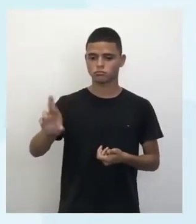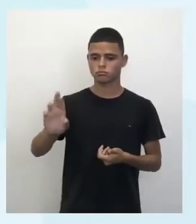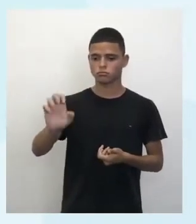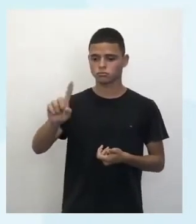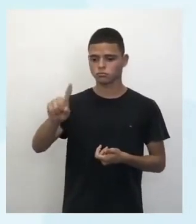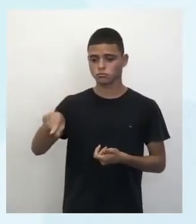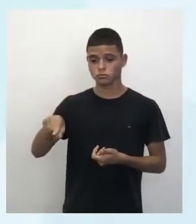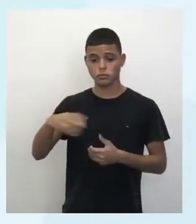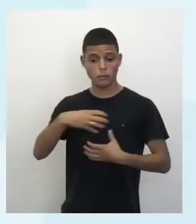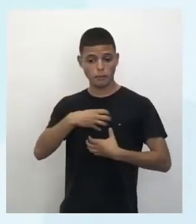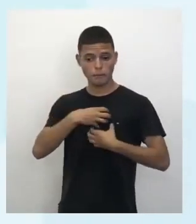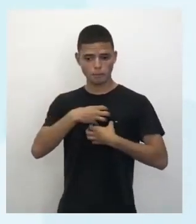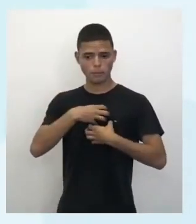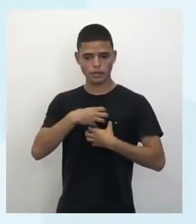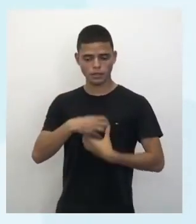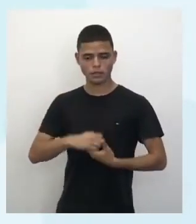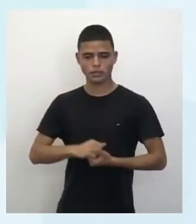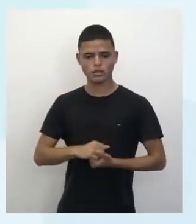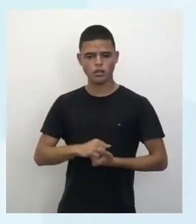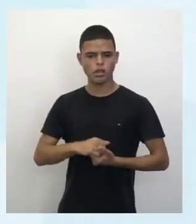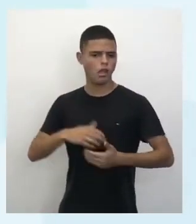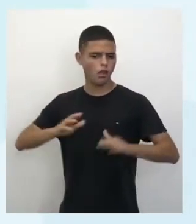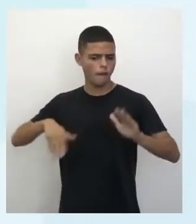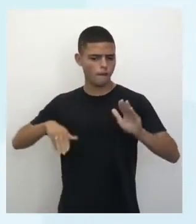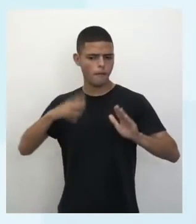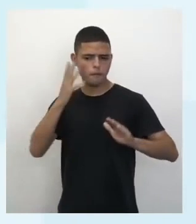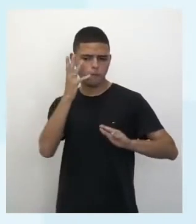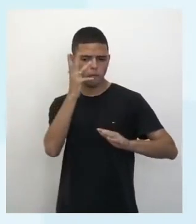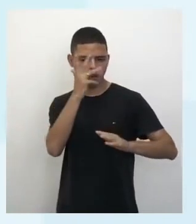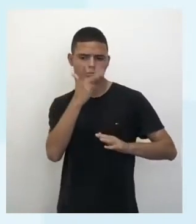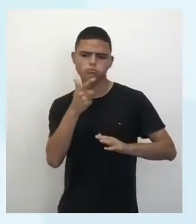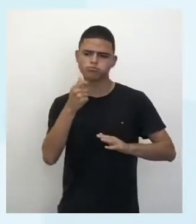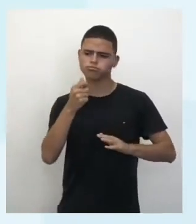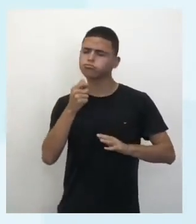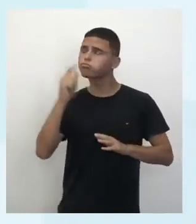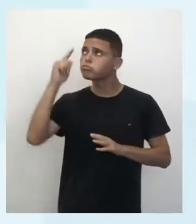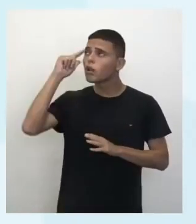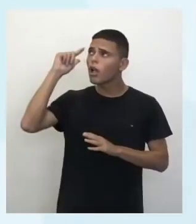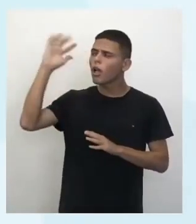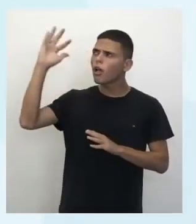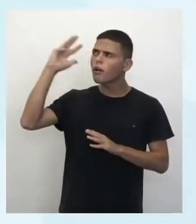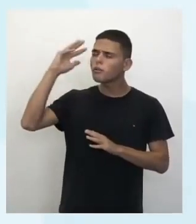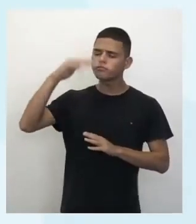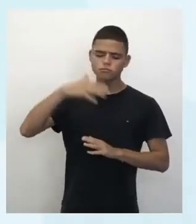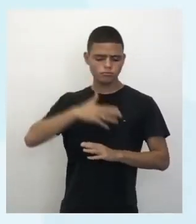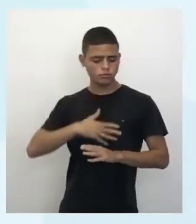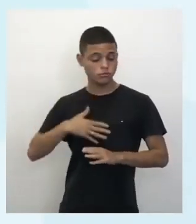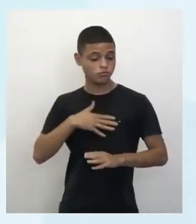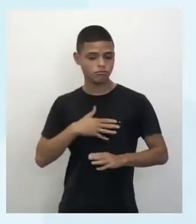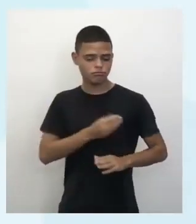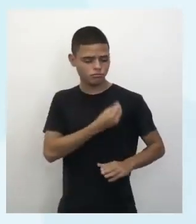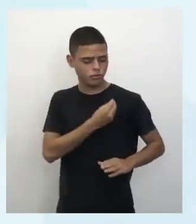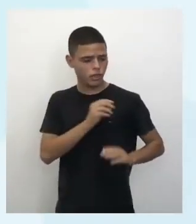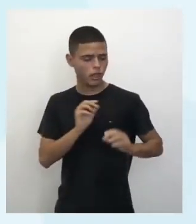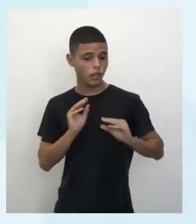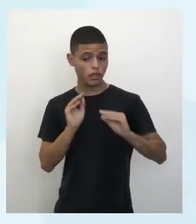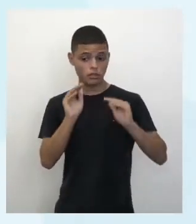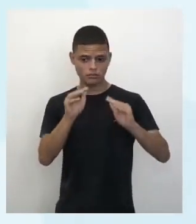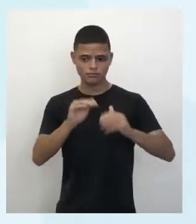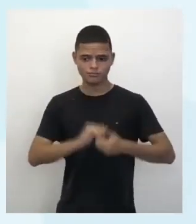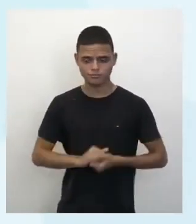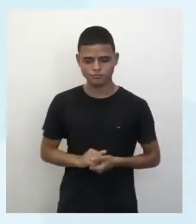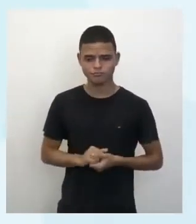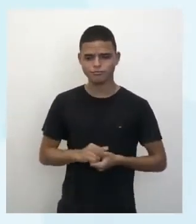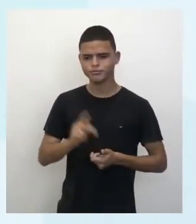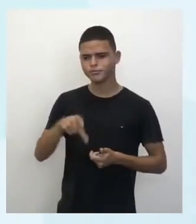esta imagem tem uma praia linda ao fundo, né? Nossa, imagina esse lugar. Até eu enviaria um lugar como esse, né? Que eu não conheço Itacaré, na Bahia. E quem